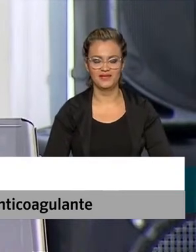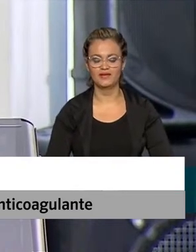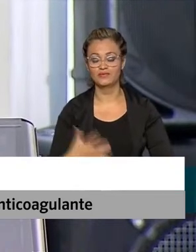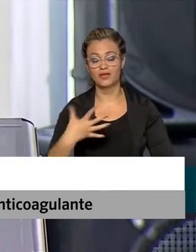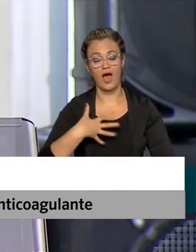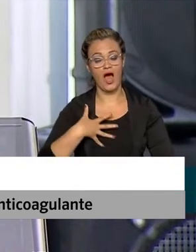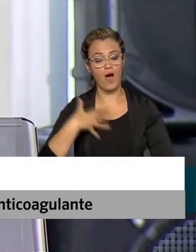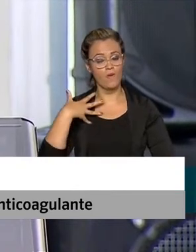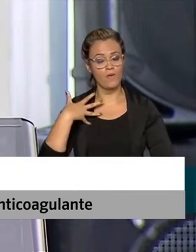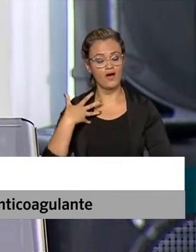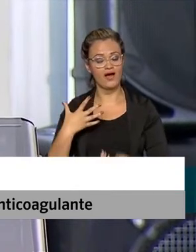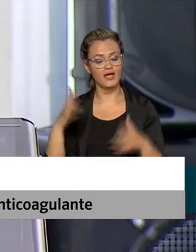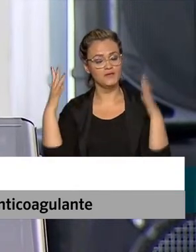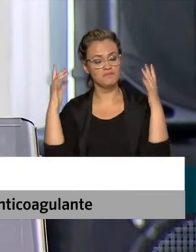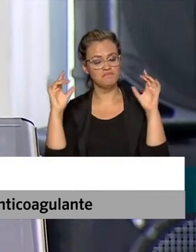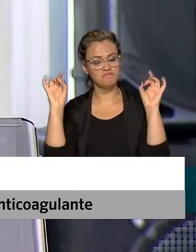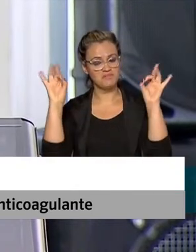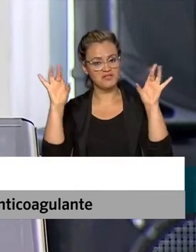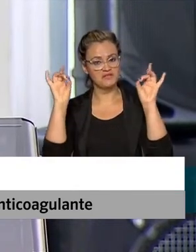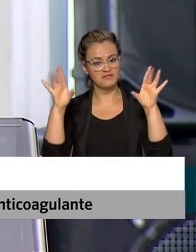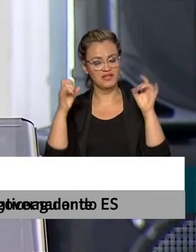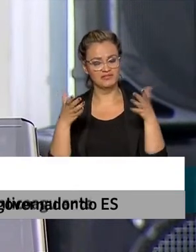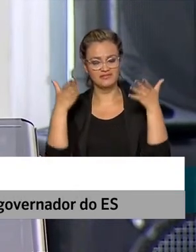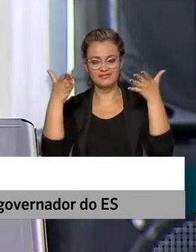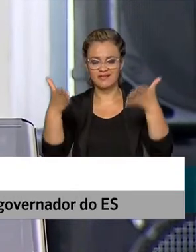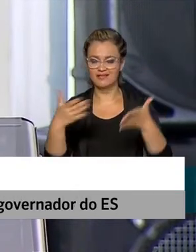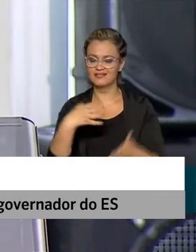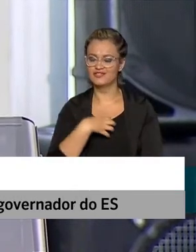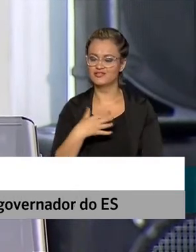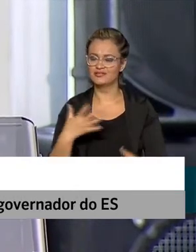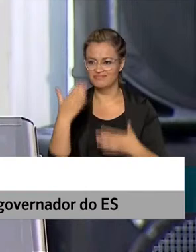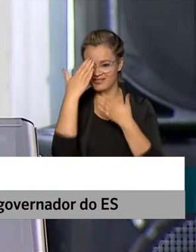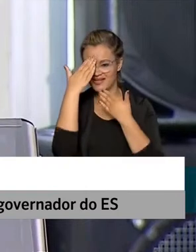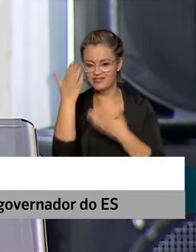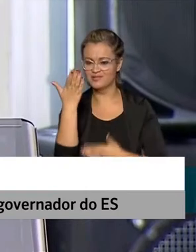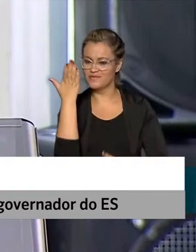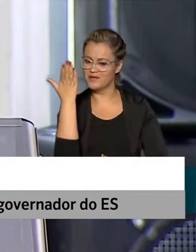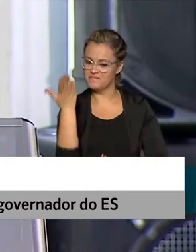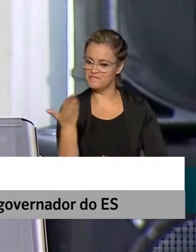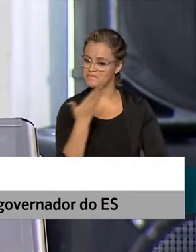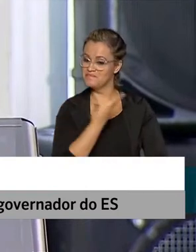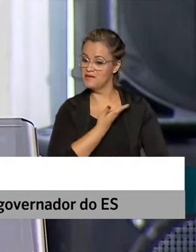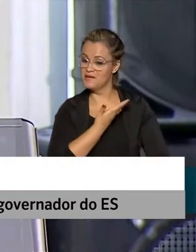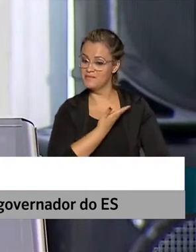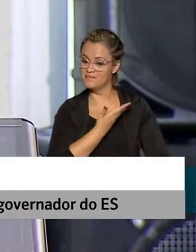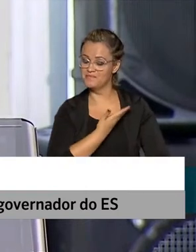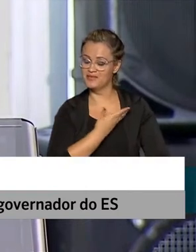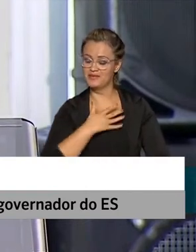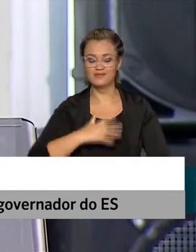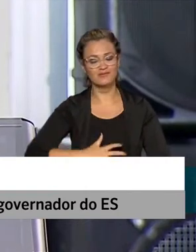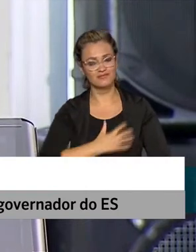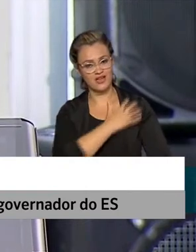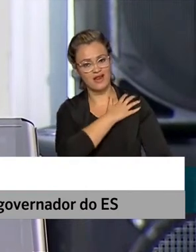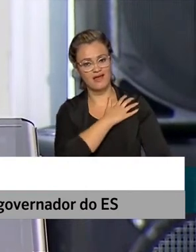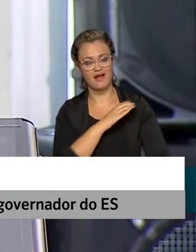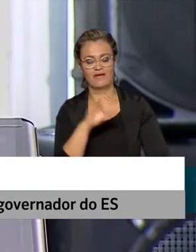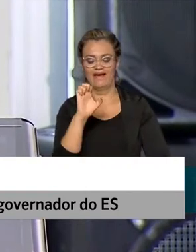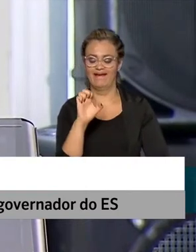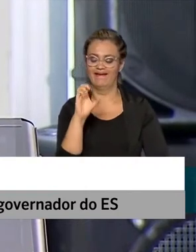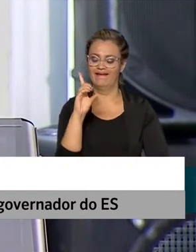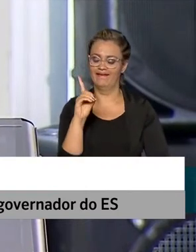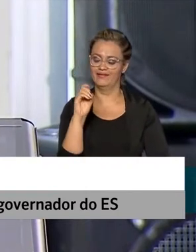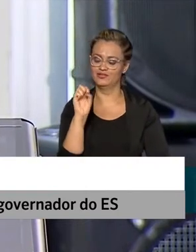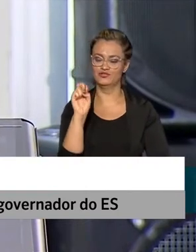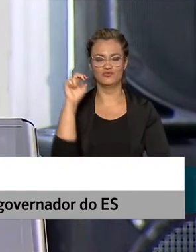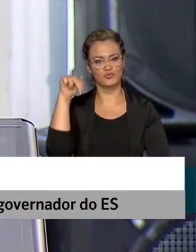o privilégio de apresentar com gratidão as despedidas ao meu dileto amigo, General de Exército Edson Leal